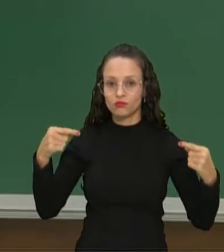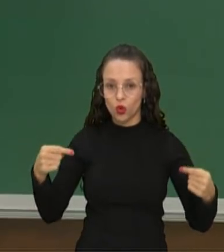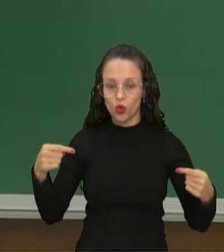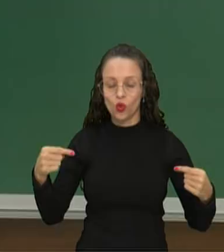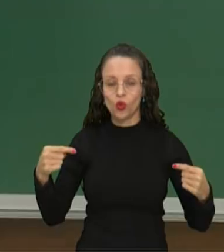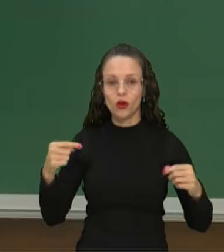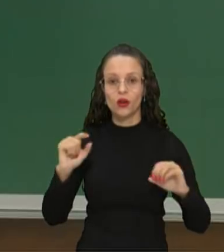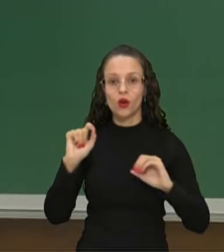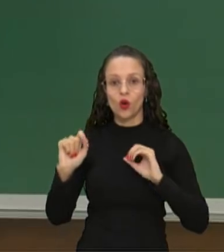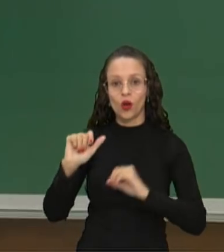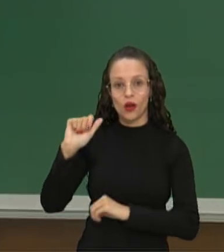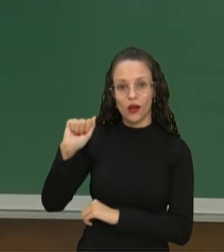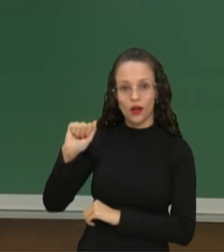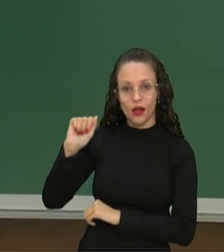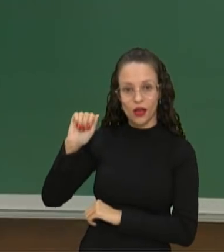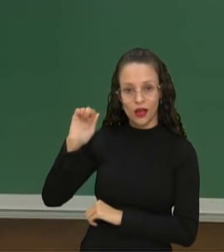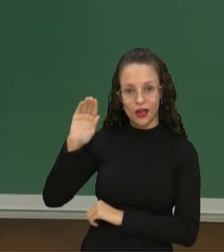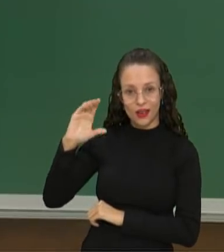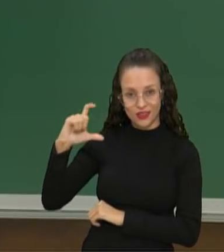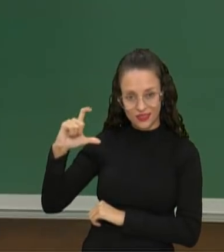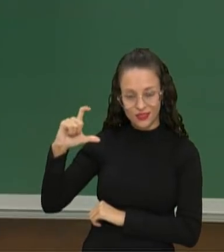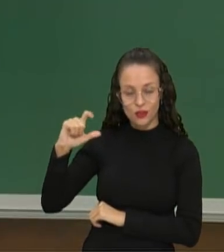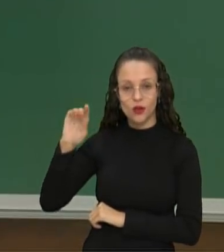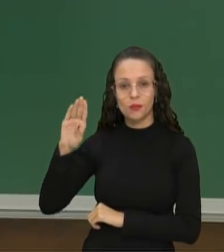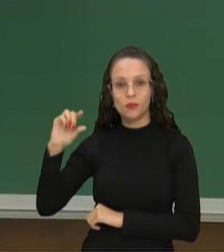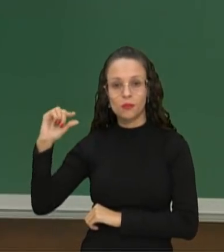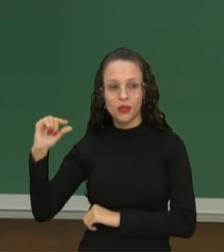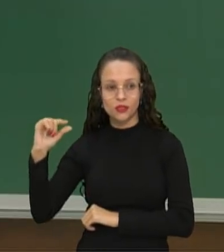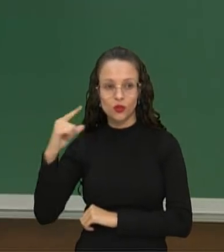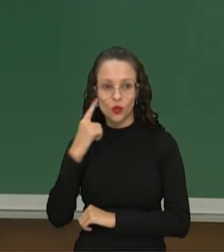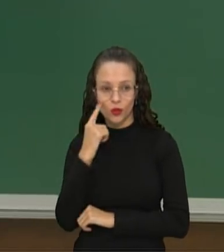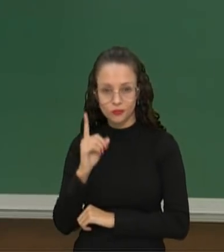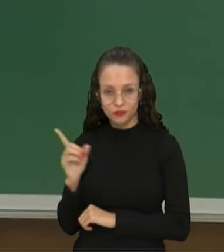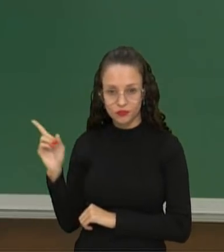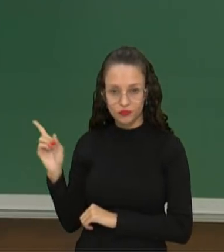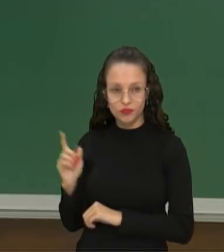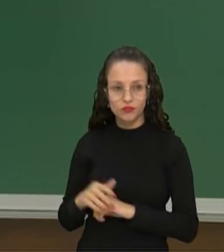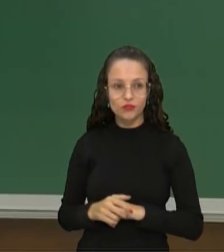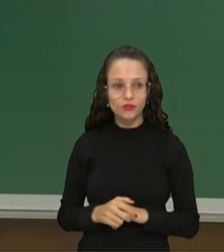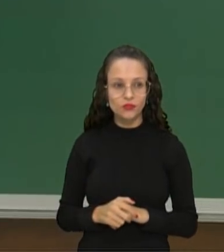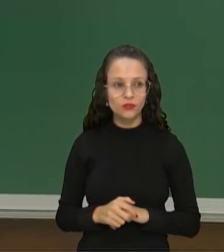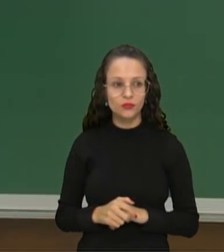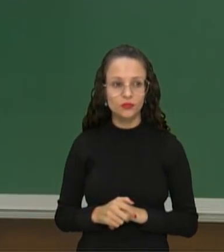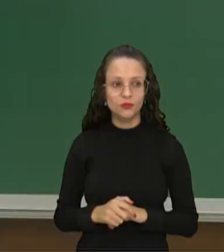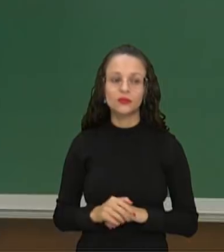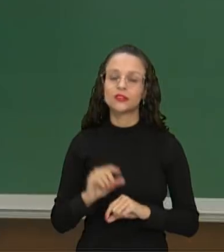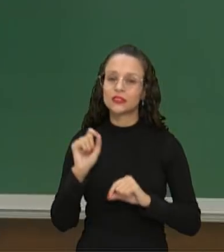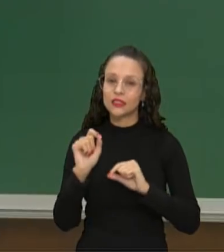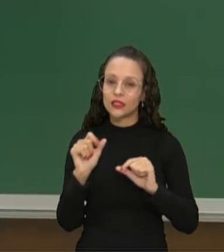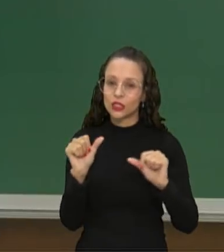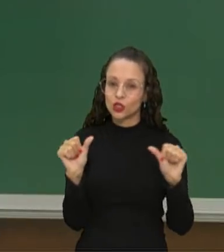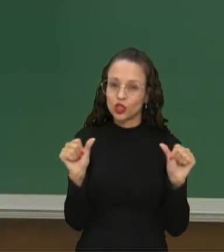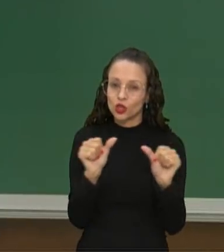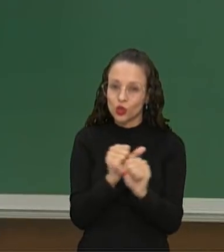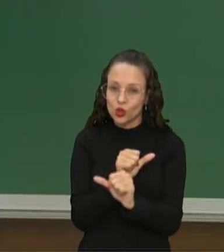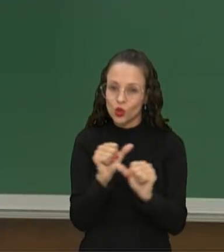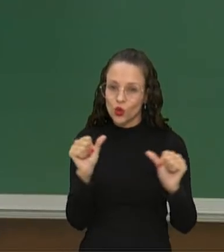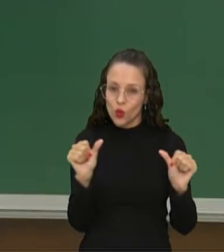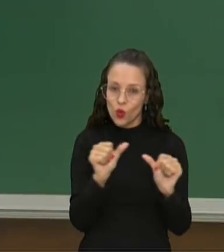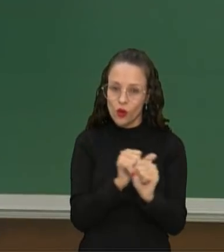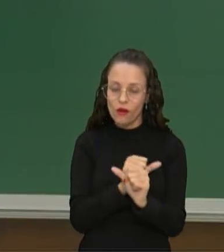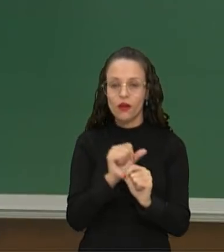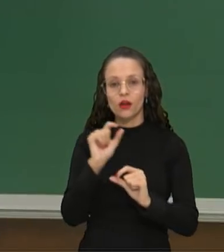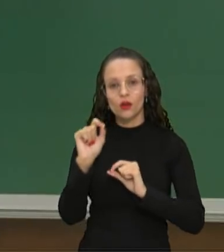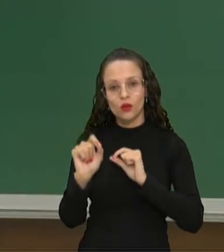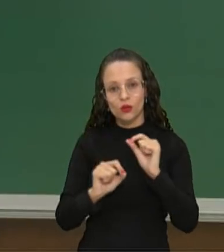azão com um pedaço ali que virou o bezinho e o outro azinho com o bezão. Tá? Então esses que trocaram uma parte entre eles, a gente